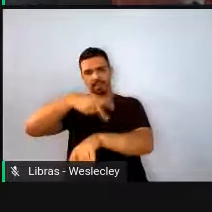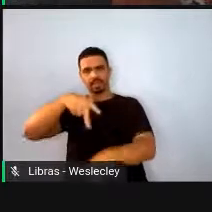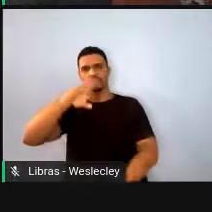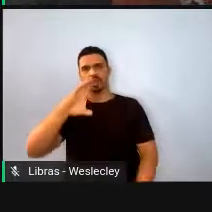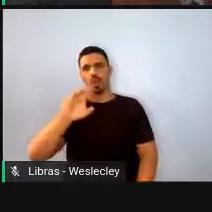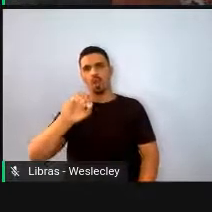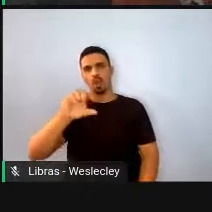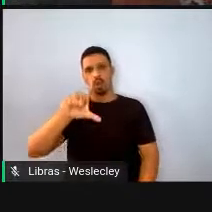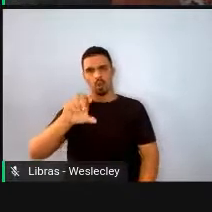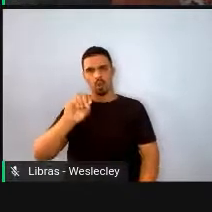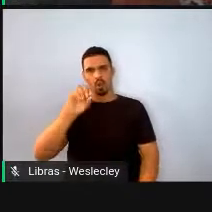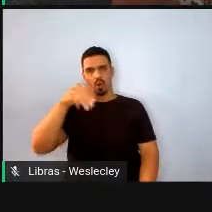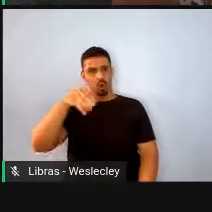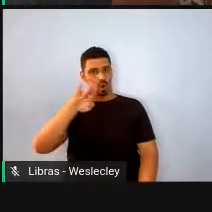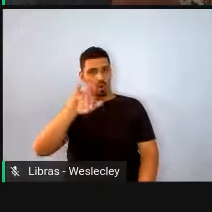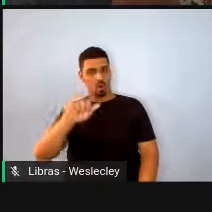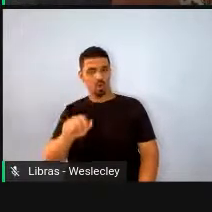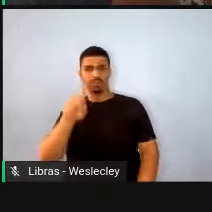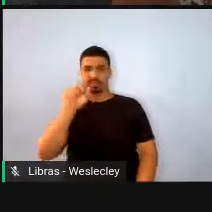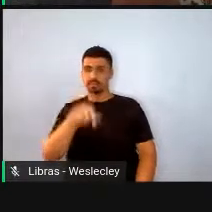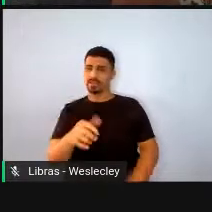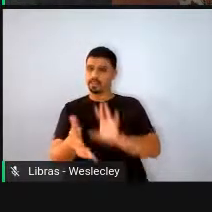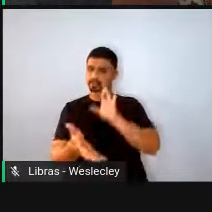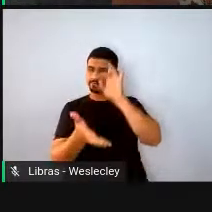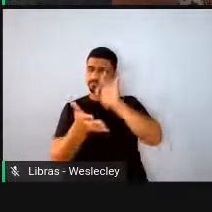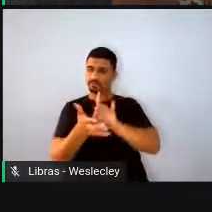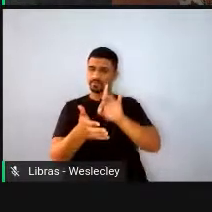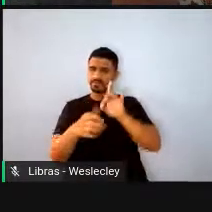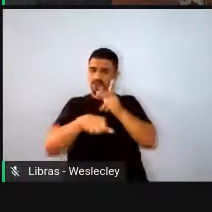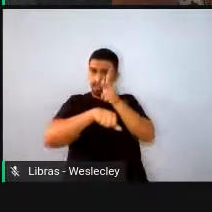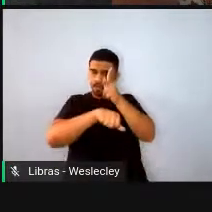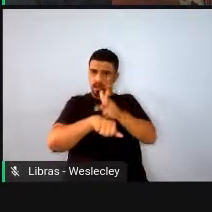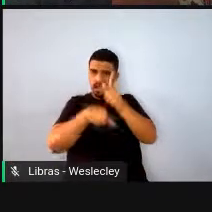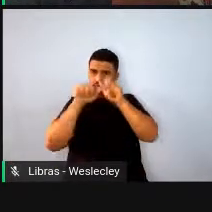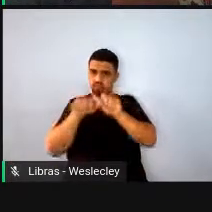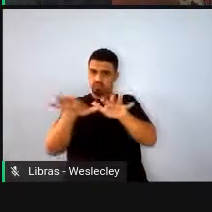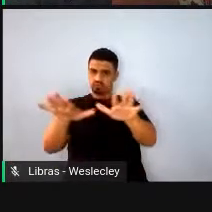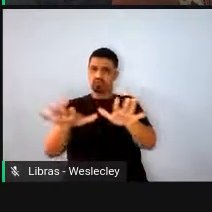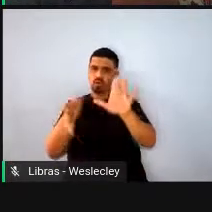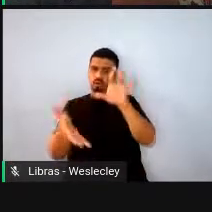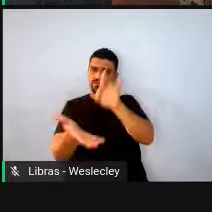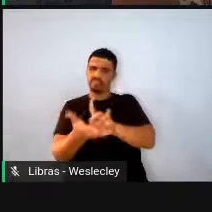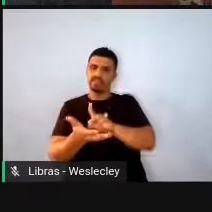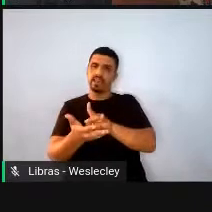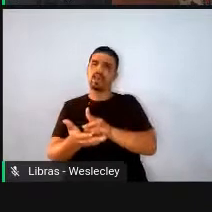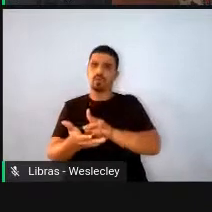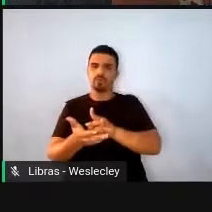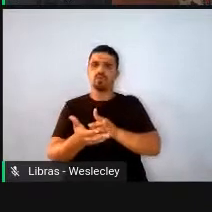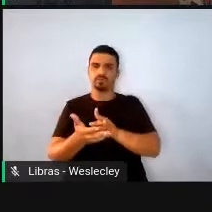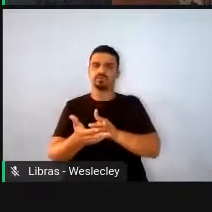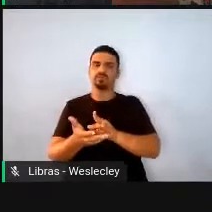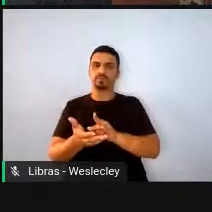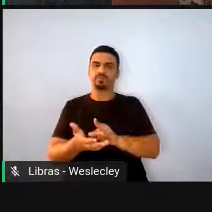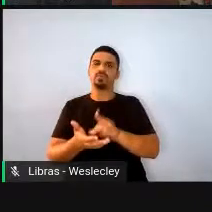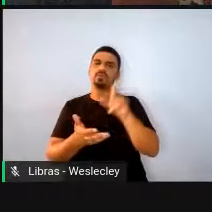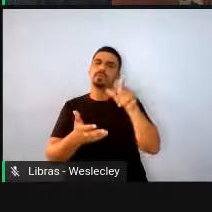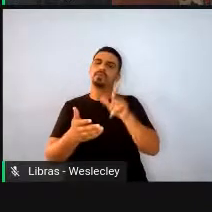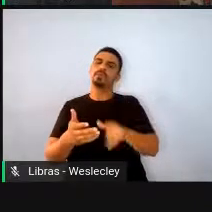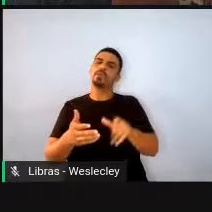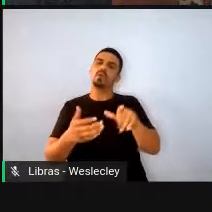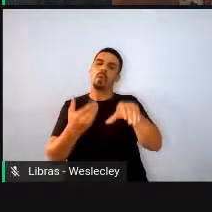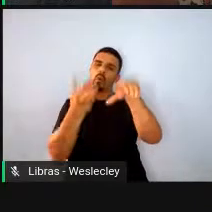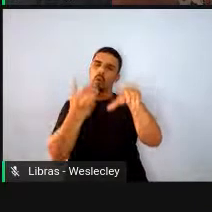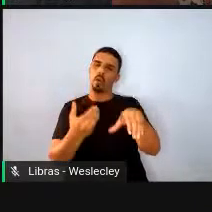Aí, essa daqui era a transmissão oficial, a transmissão da esquerda, né, pelo canal Congresso da